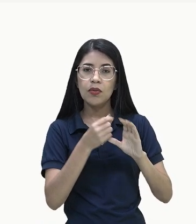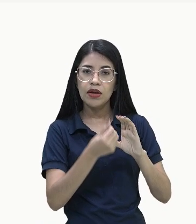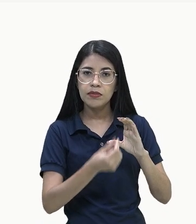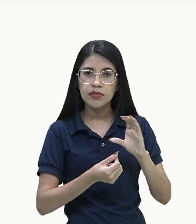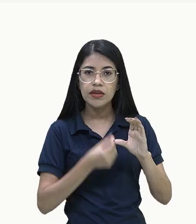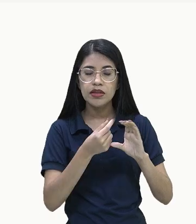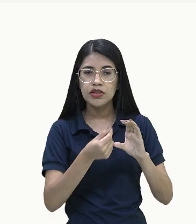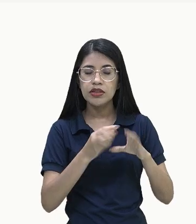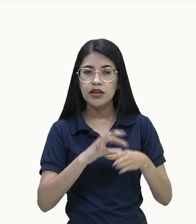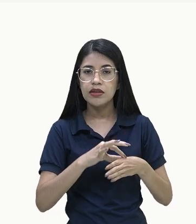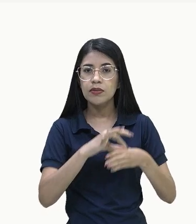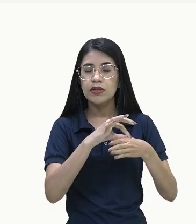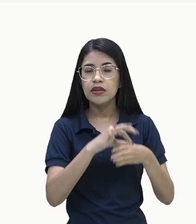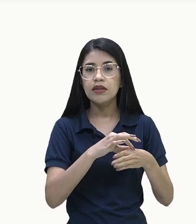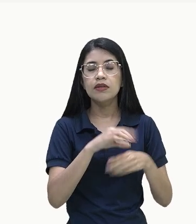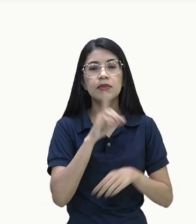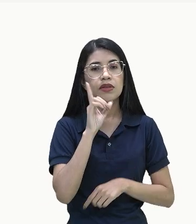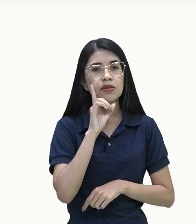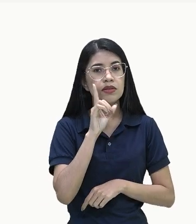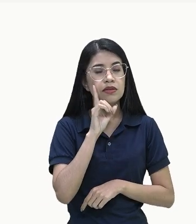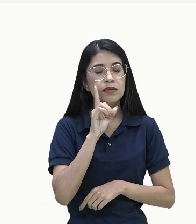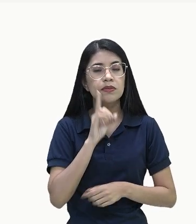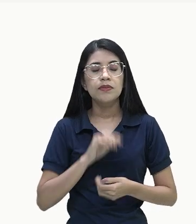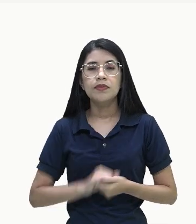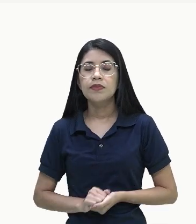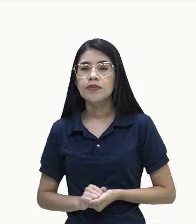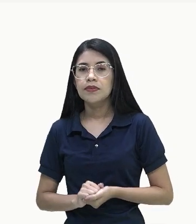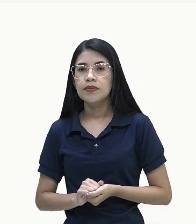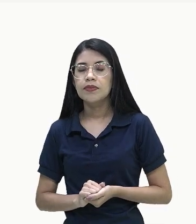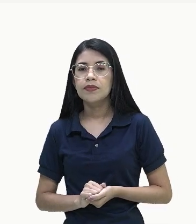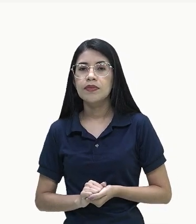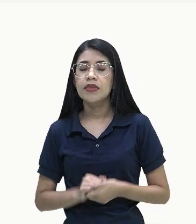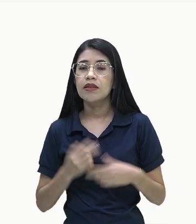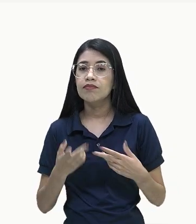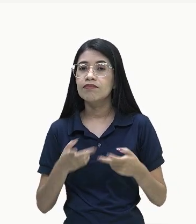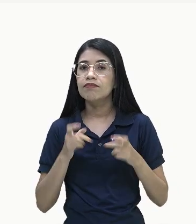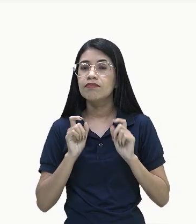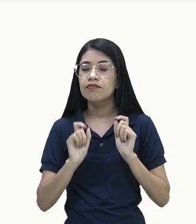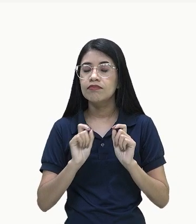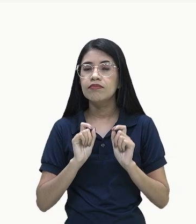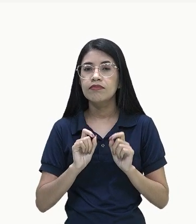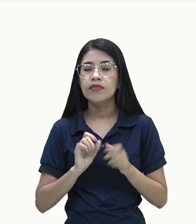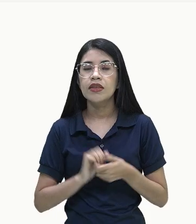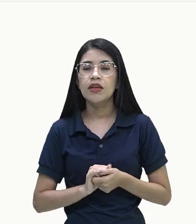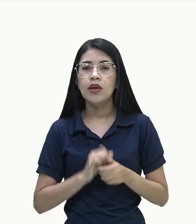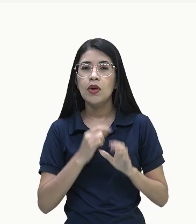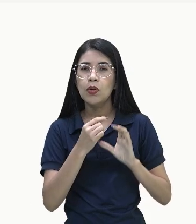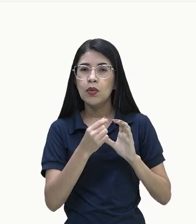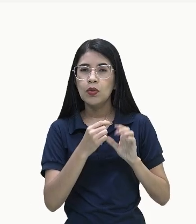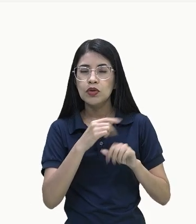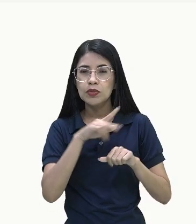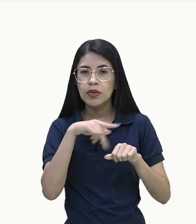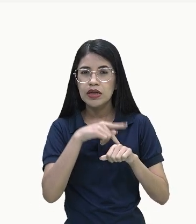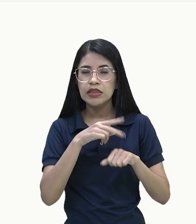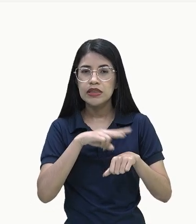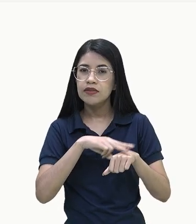portanto, liderados pelos Estados Unidos, certo? Então a gente observa que todos os países em verdes